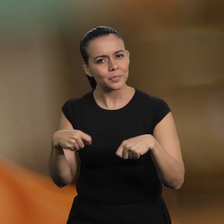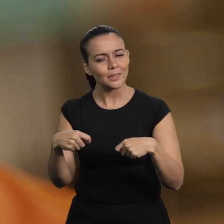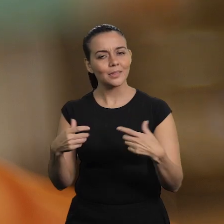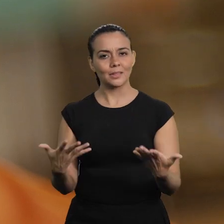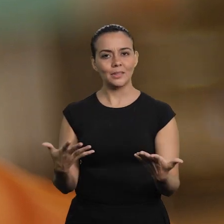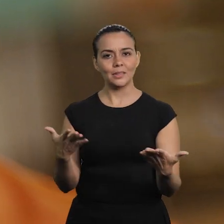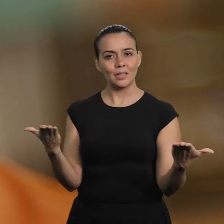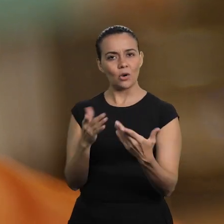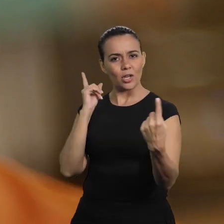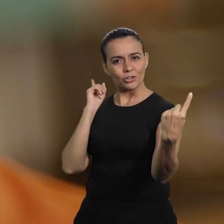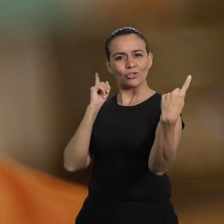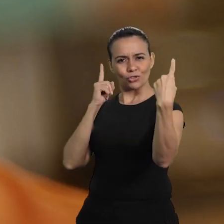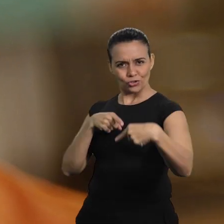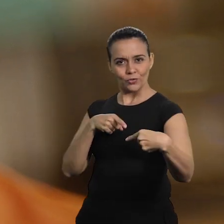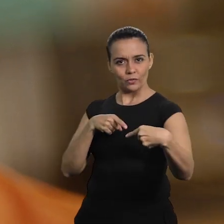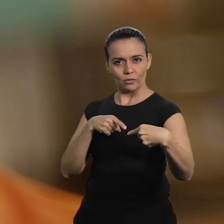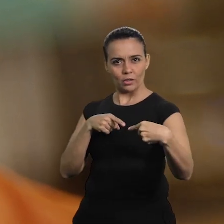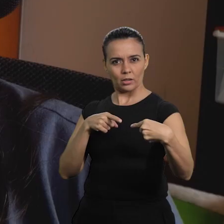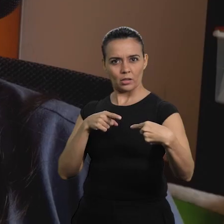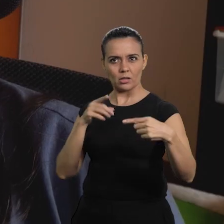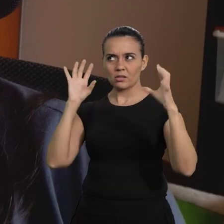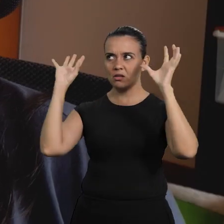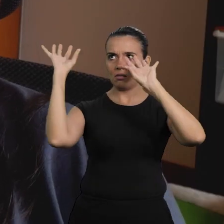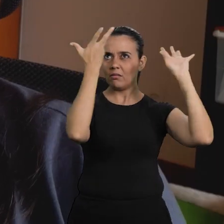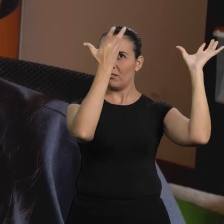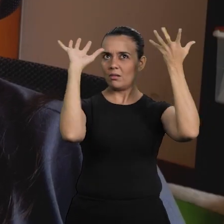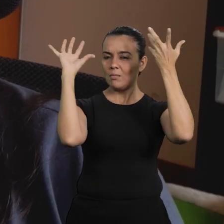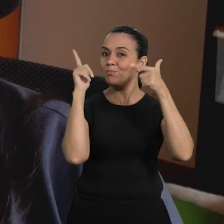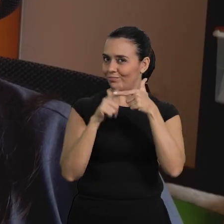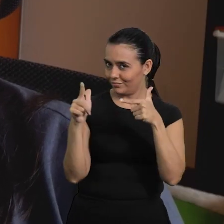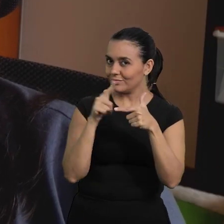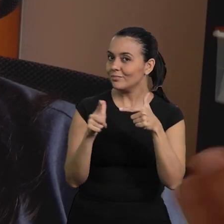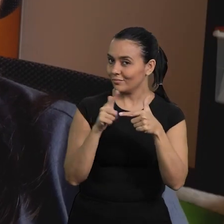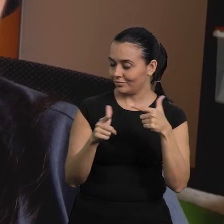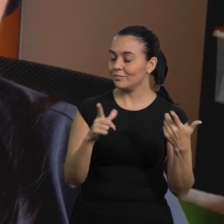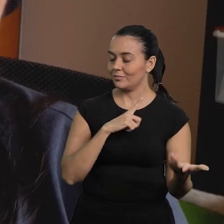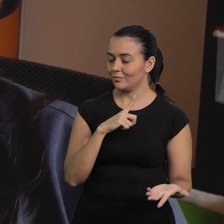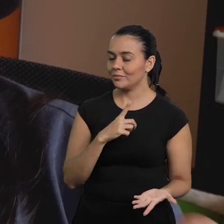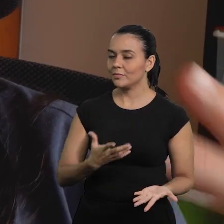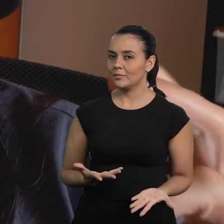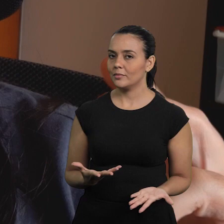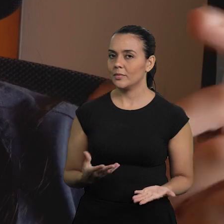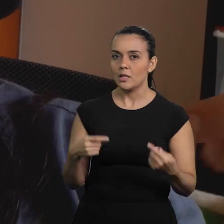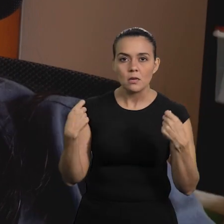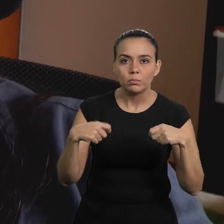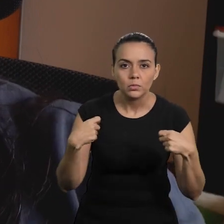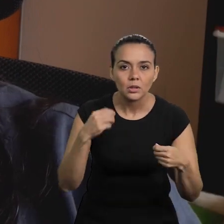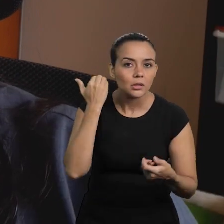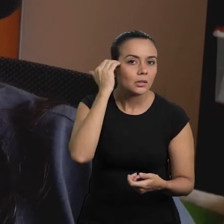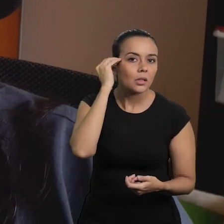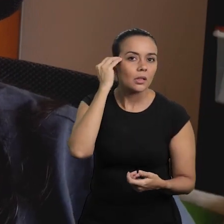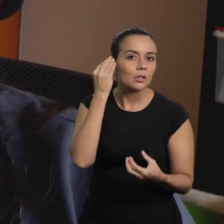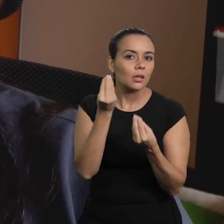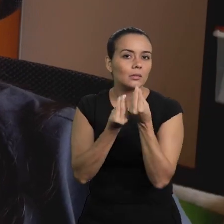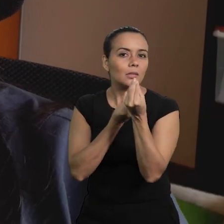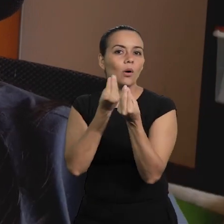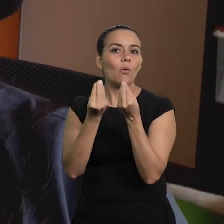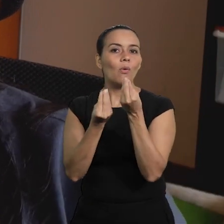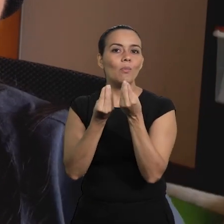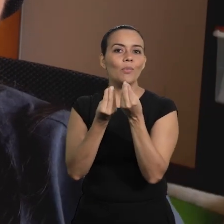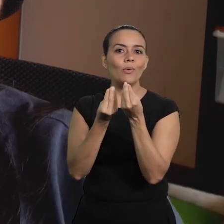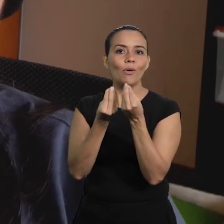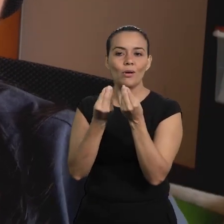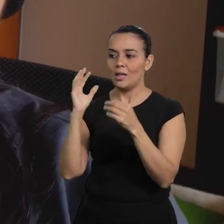Eu acho que o grande desafio da emergência climática é exatamente a gente entender que precisamos mudar a forma como